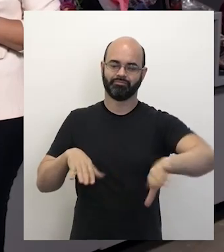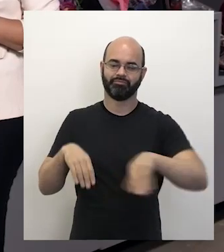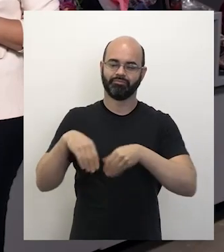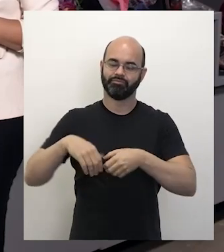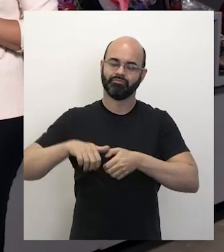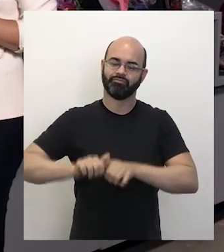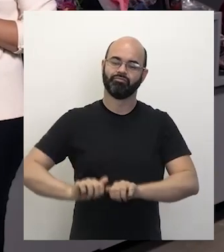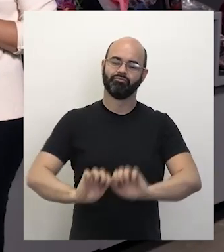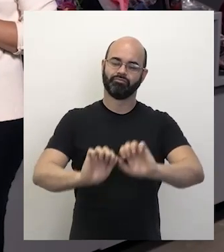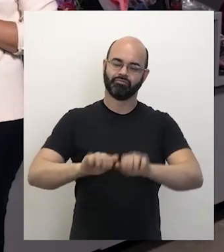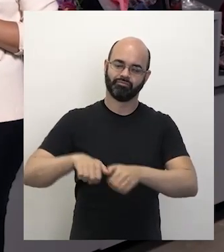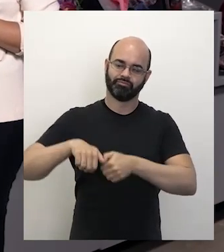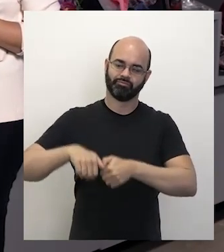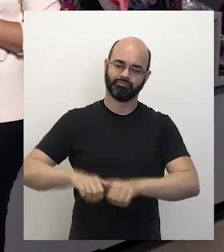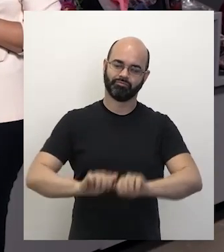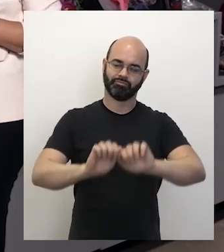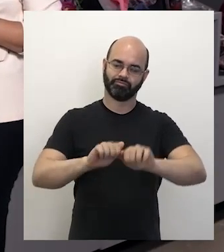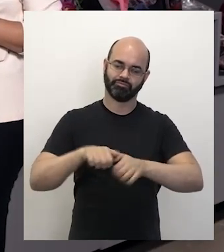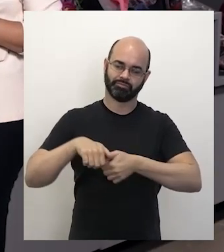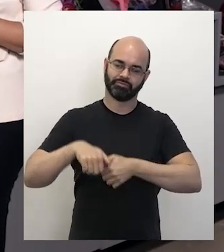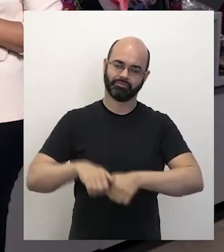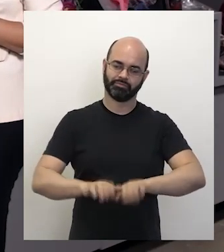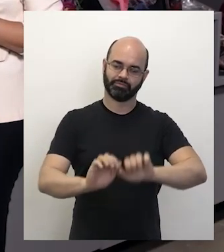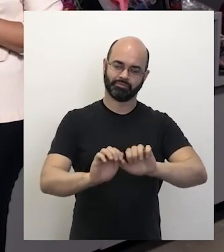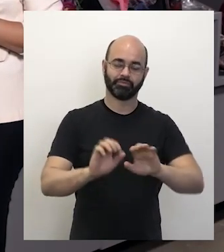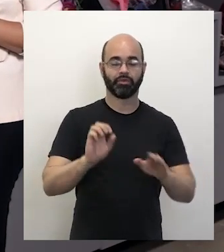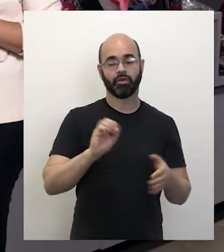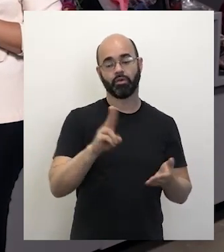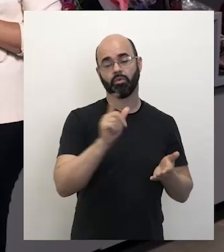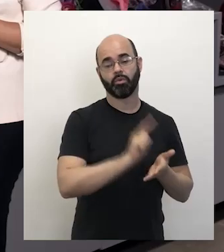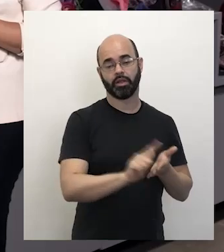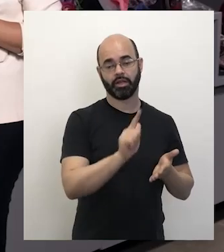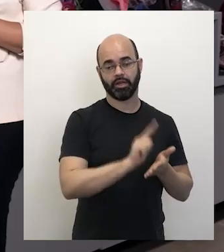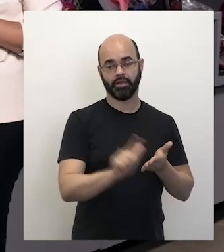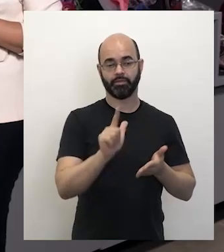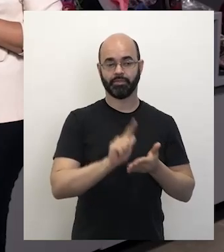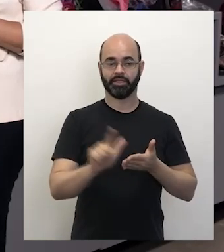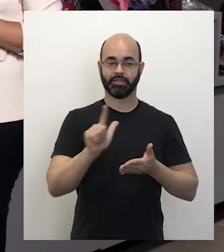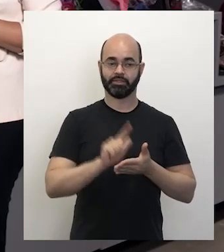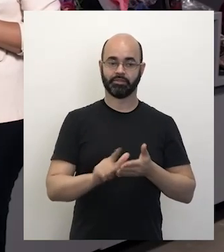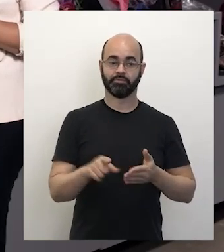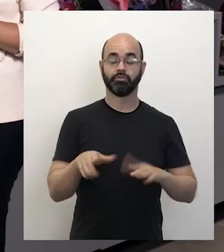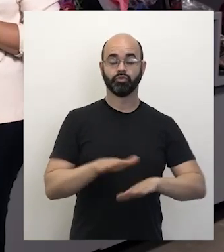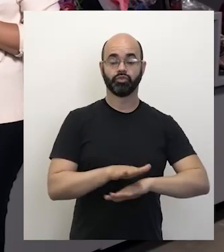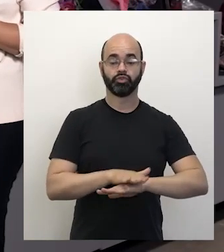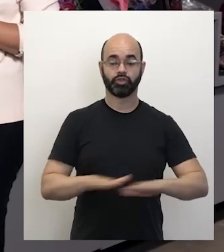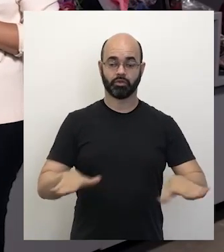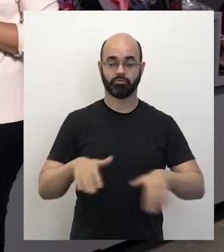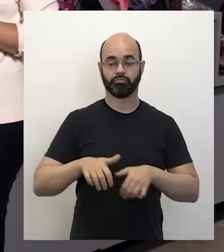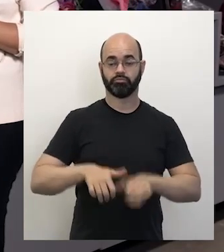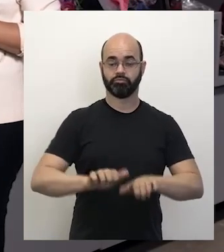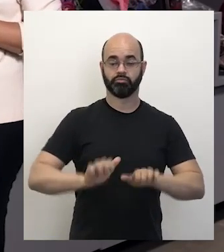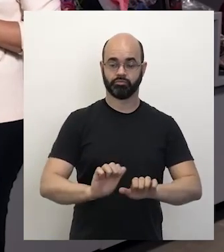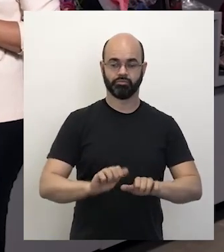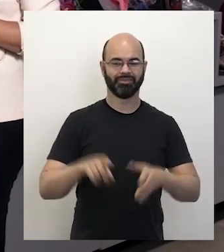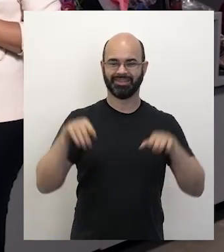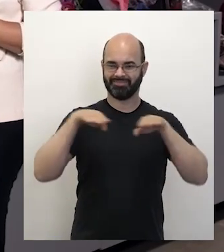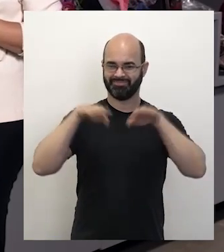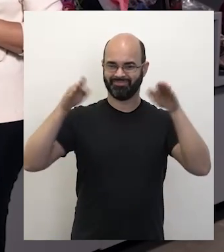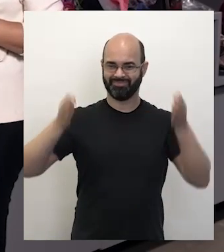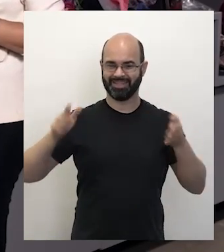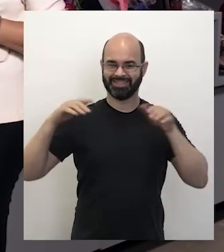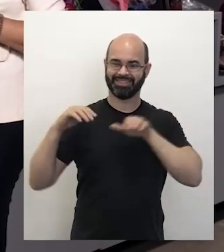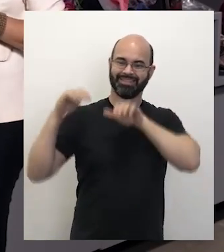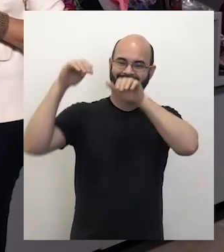moer ou quando elas estão fazendo o processo de limpeza. Essa peça fica sempre apoiada no chão, ela não é posicionada numa mesa ou em algum